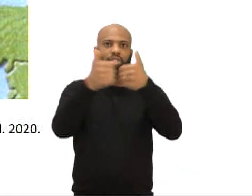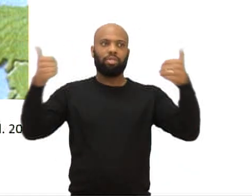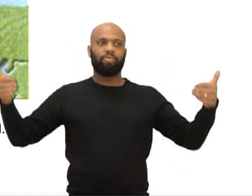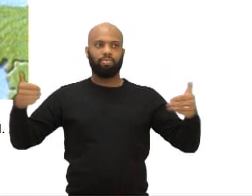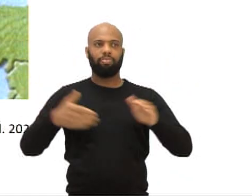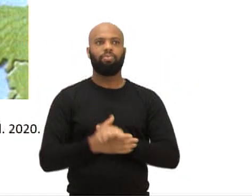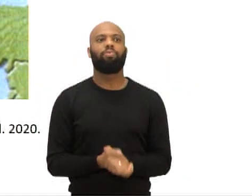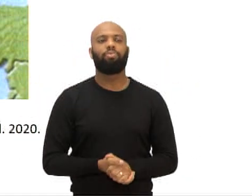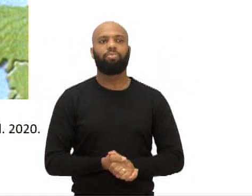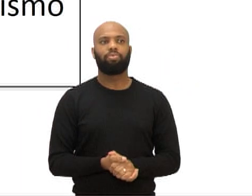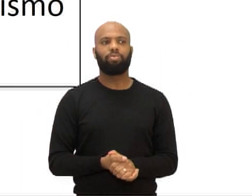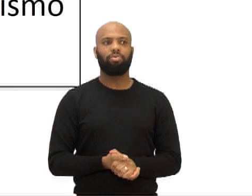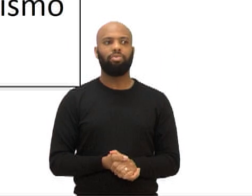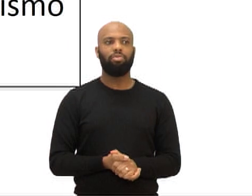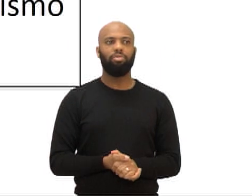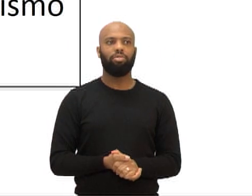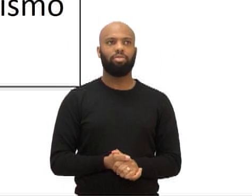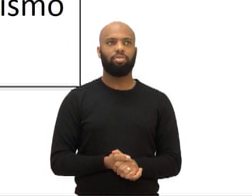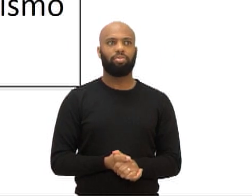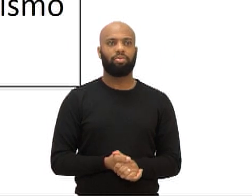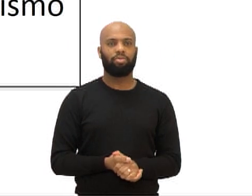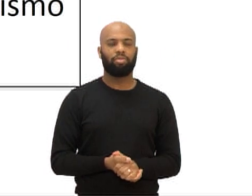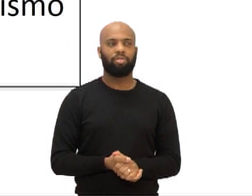de ferro.